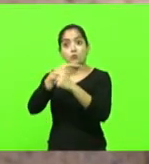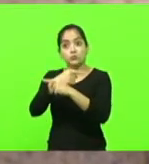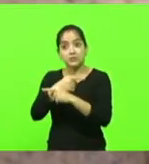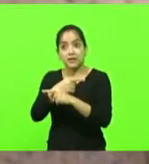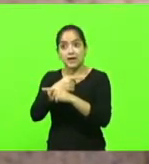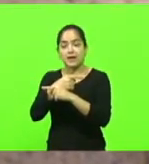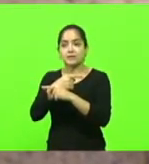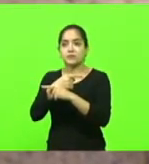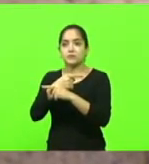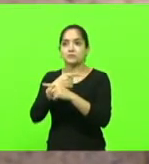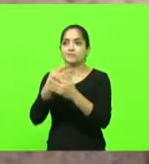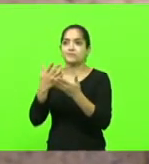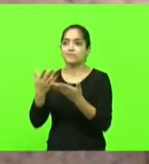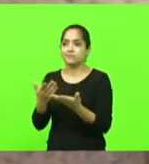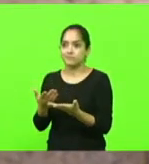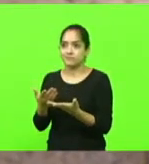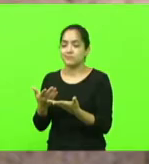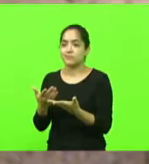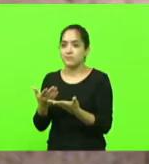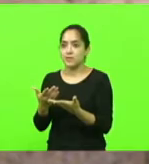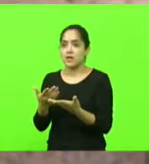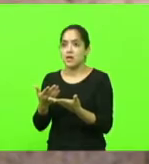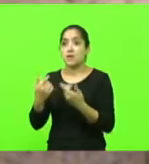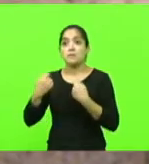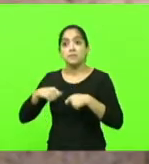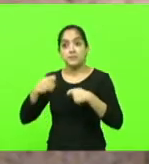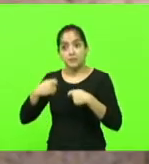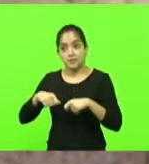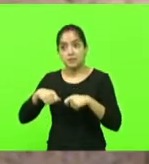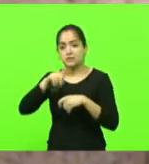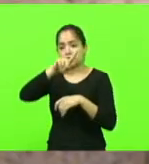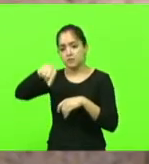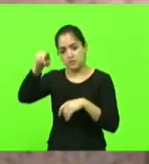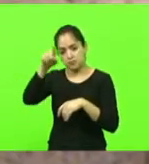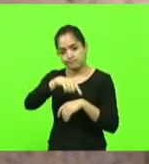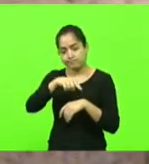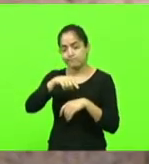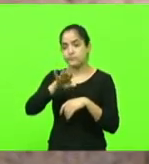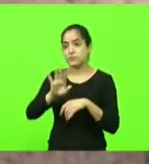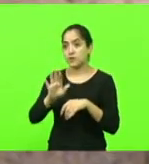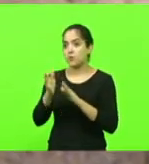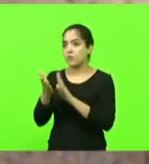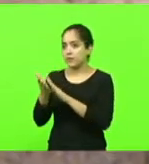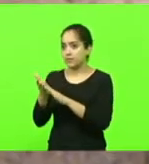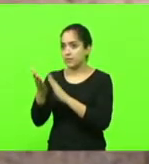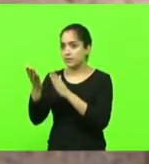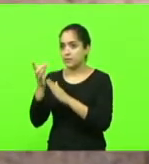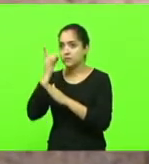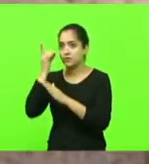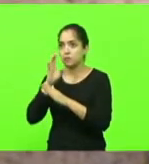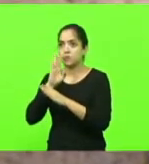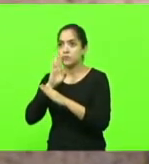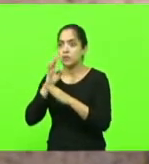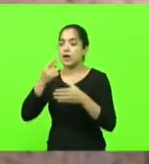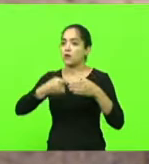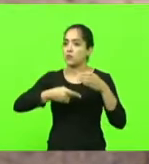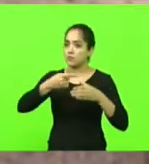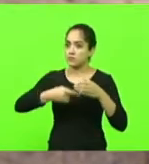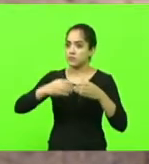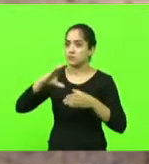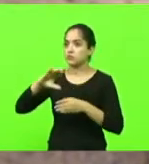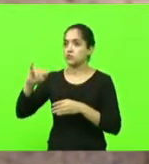do legislador, claramente, esse ato precisa ser sustado. Então, parabenizo ao deputado Berlanda e à Comissão de Justiça por